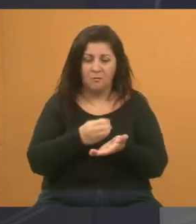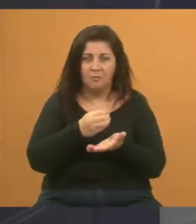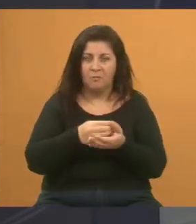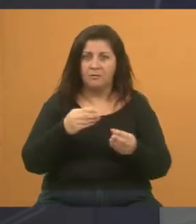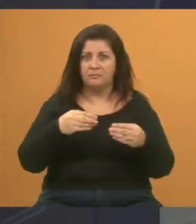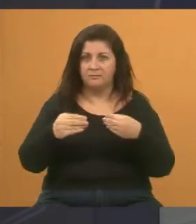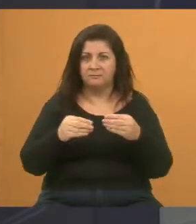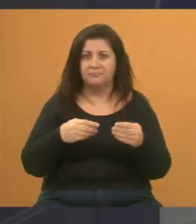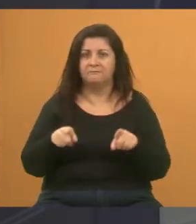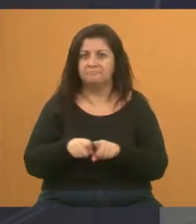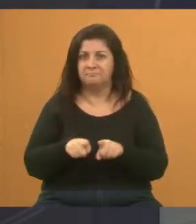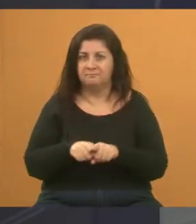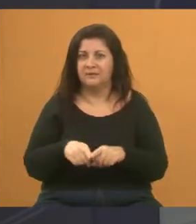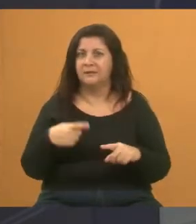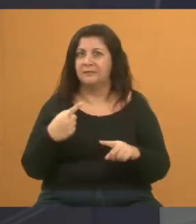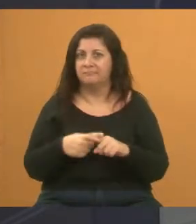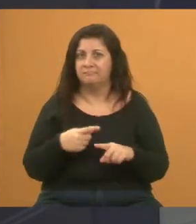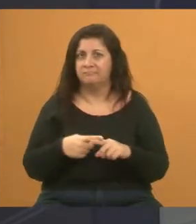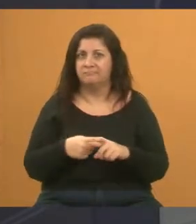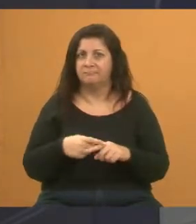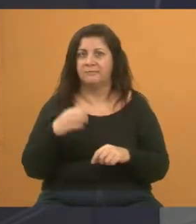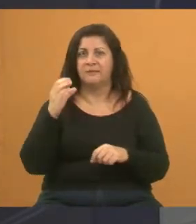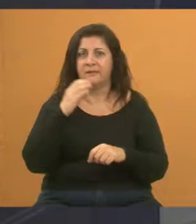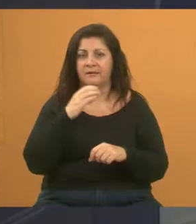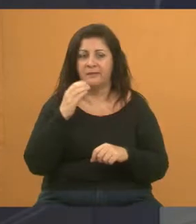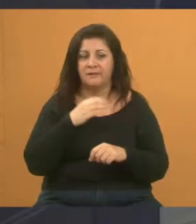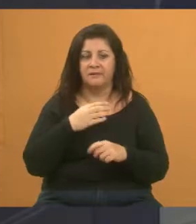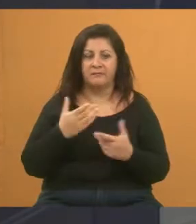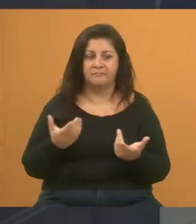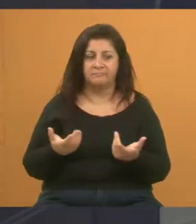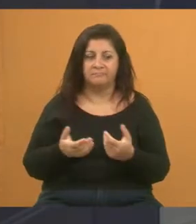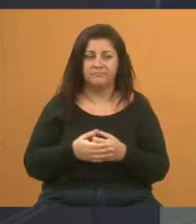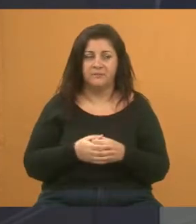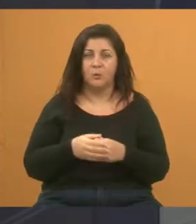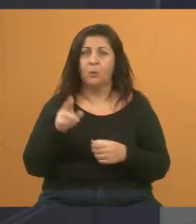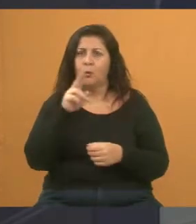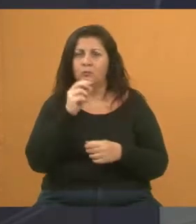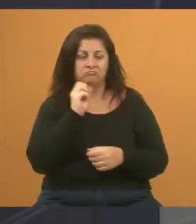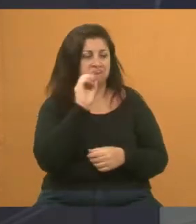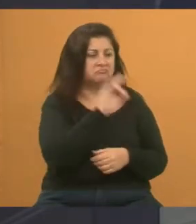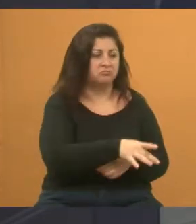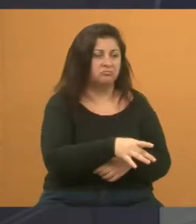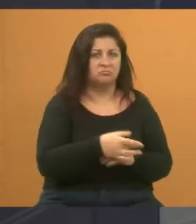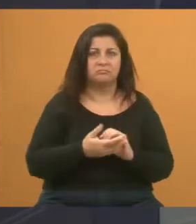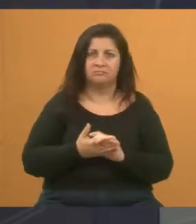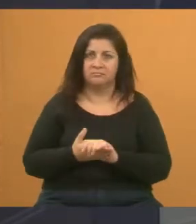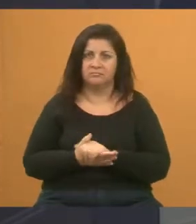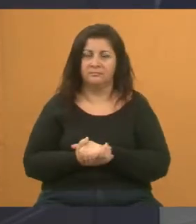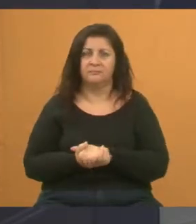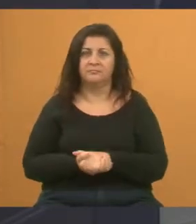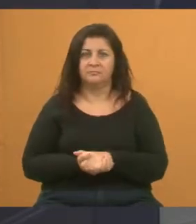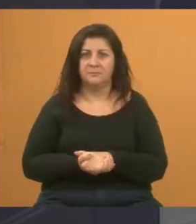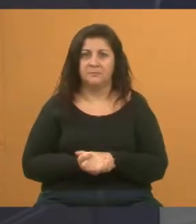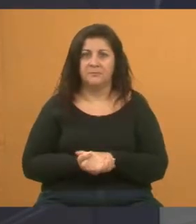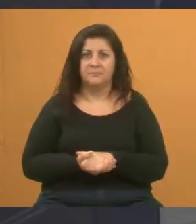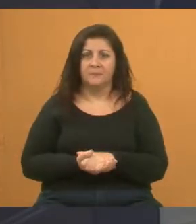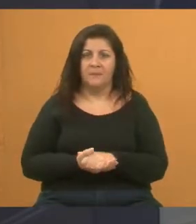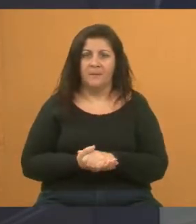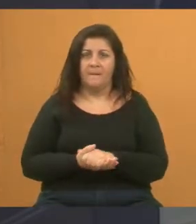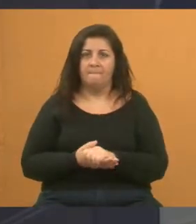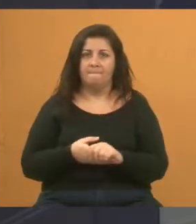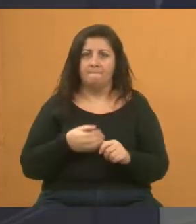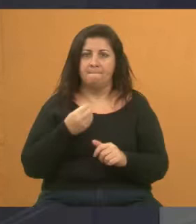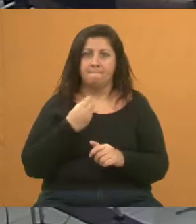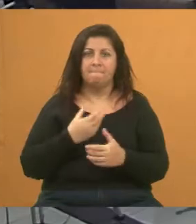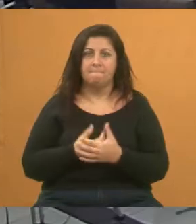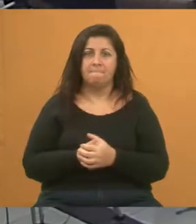porque eles sim é mais rápido que a gente usa, né? Então é bem bacana isso